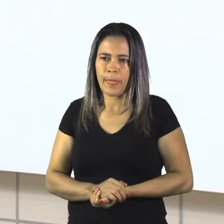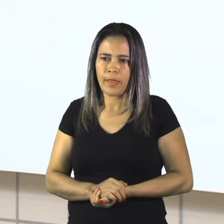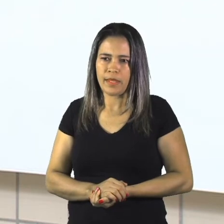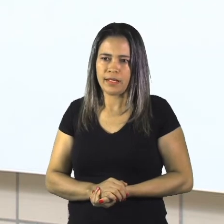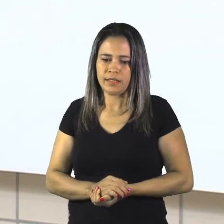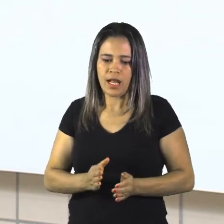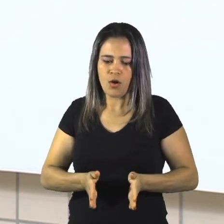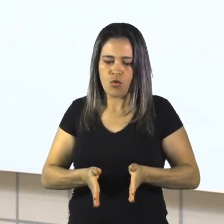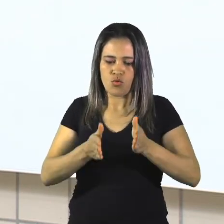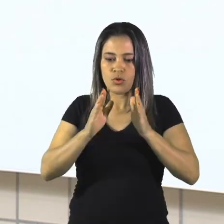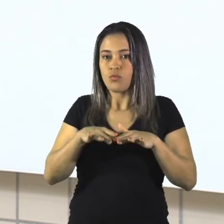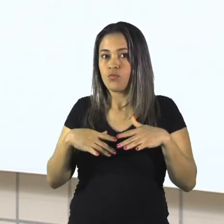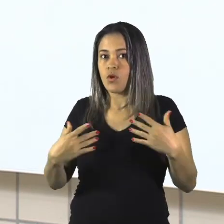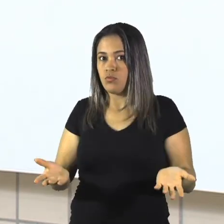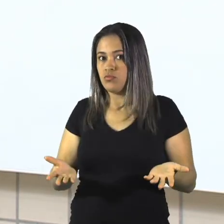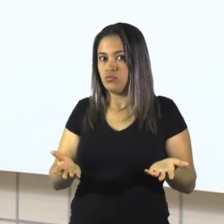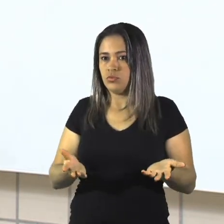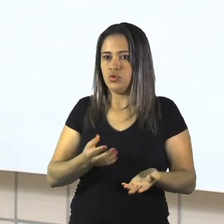a coluna